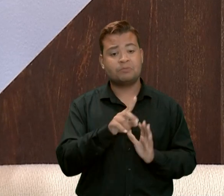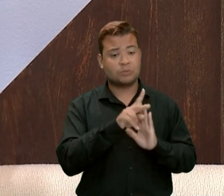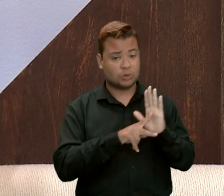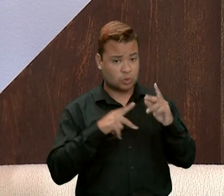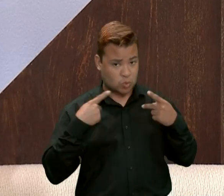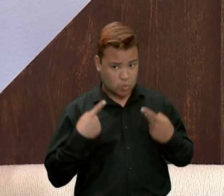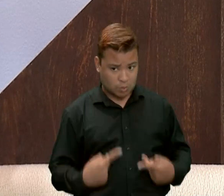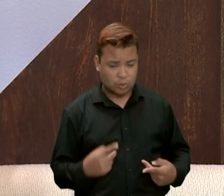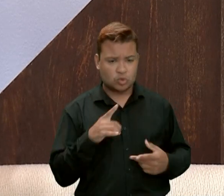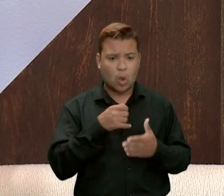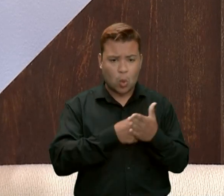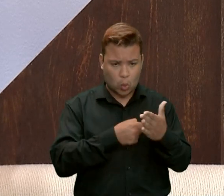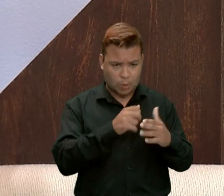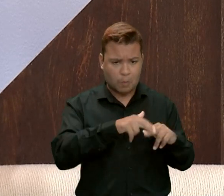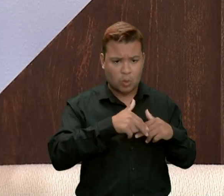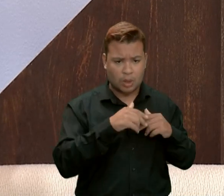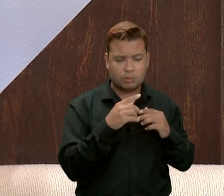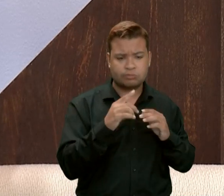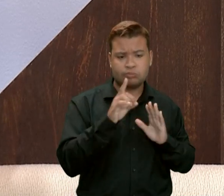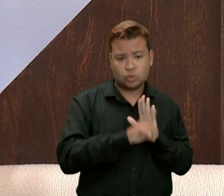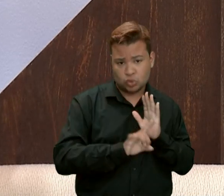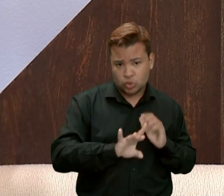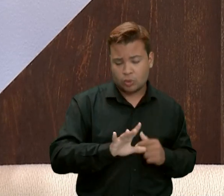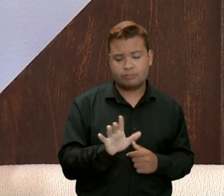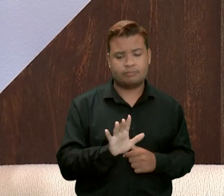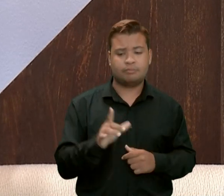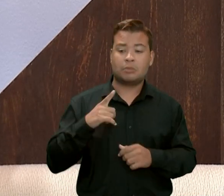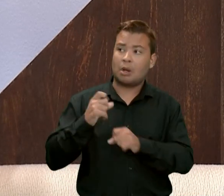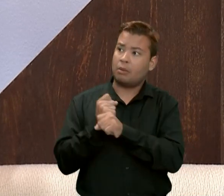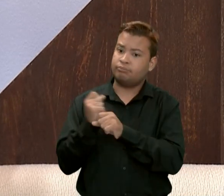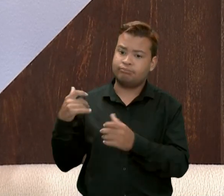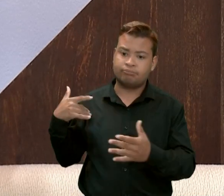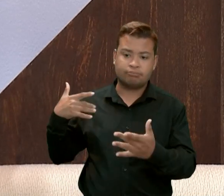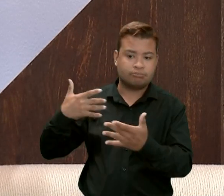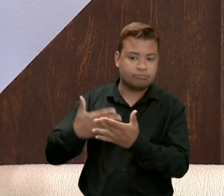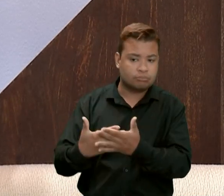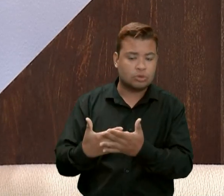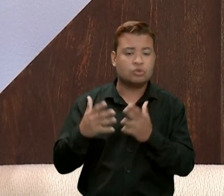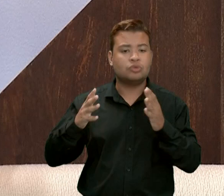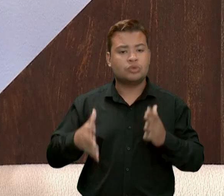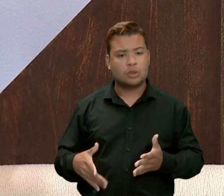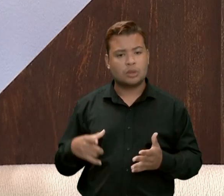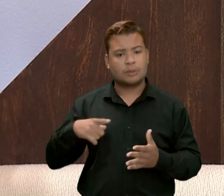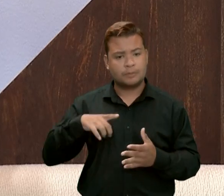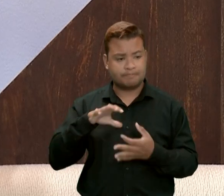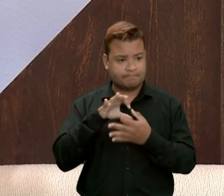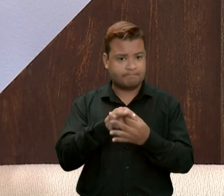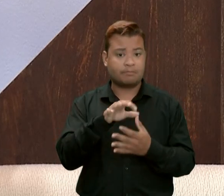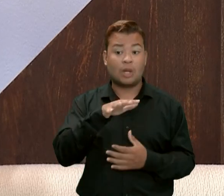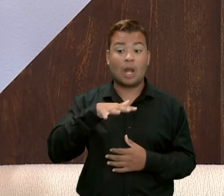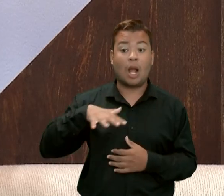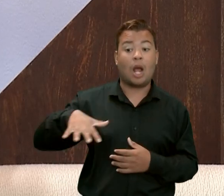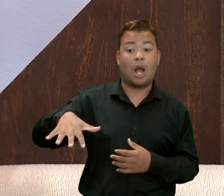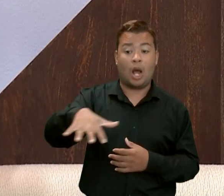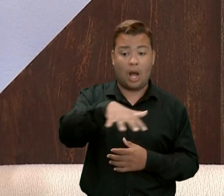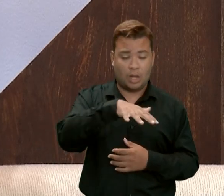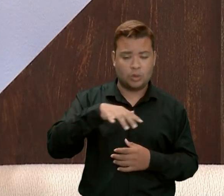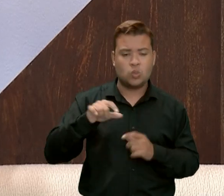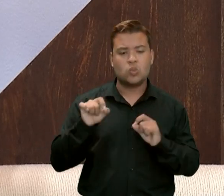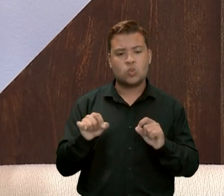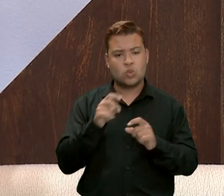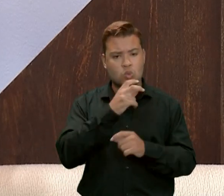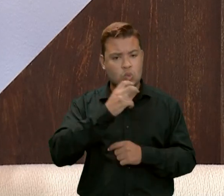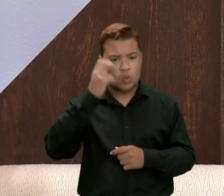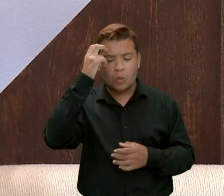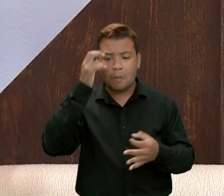meio dos direitos. Nos últimos anos, principalmente, ele tem se transformado e tem abrangido uma área maior que é uma crítica cultural e